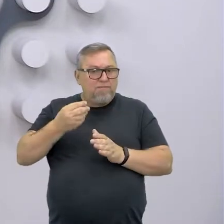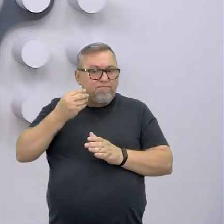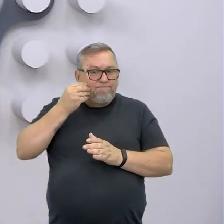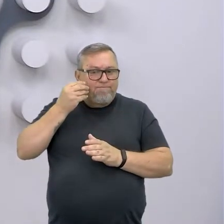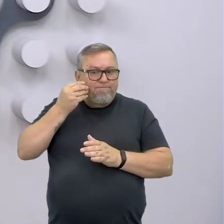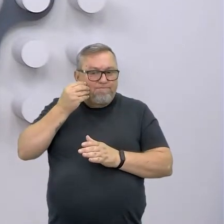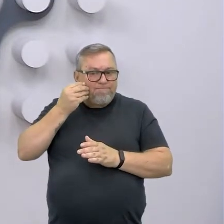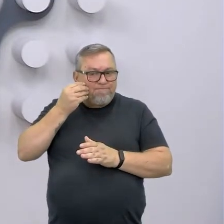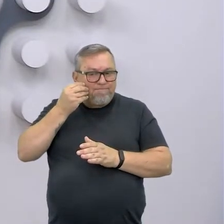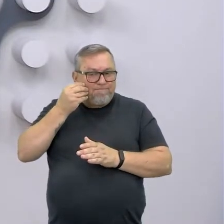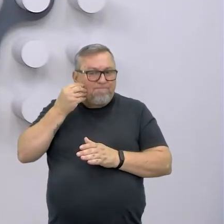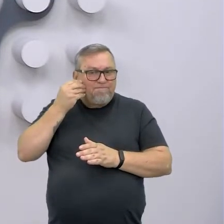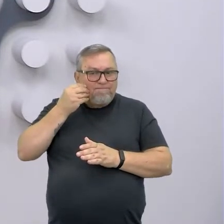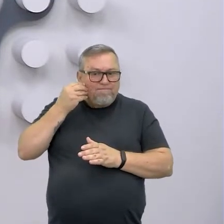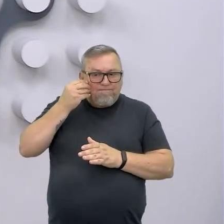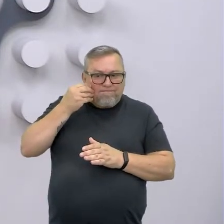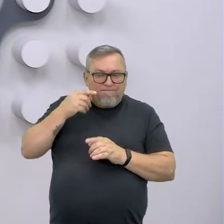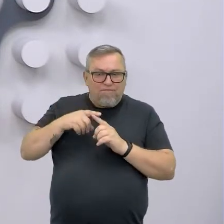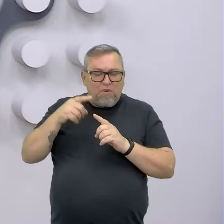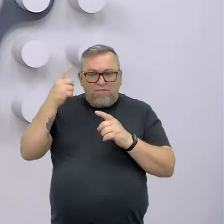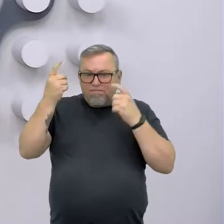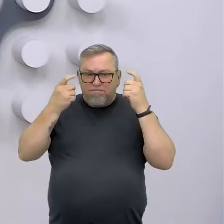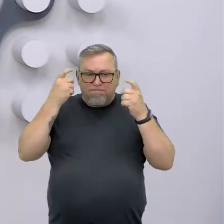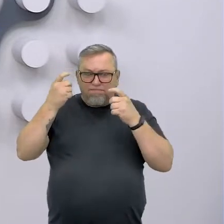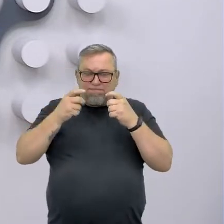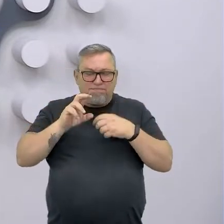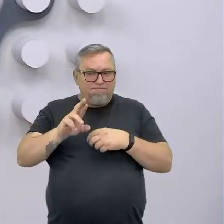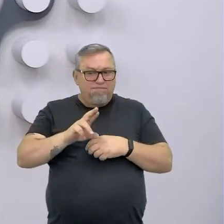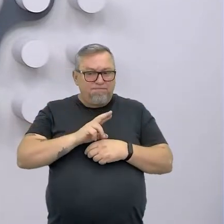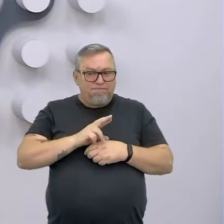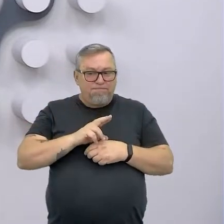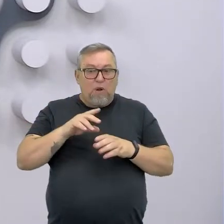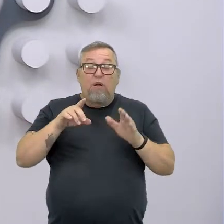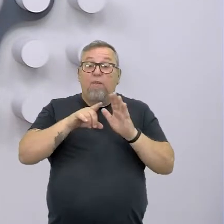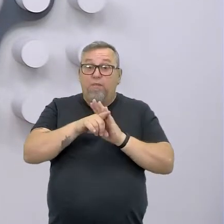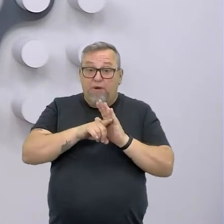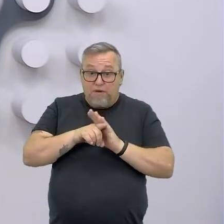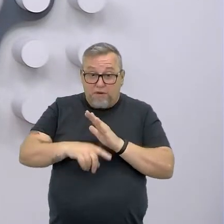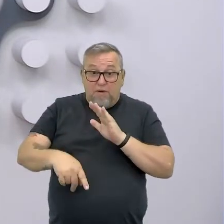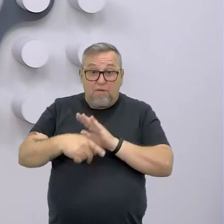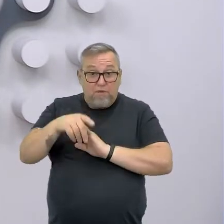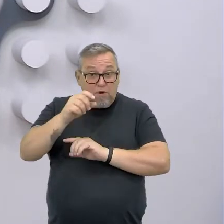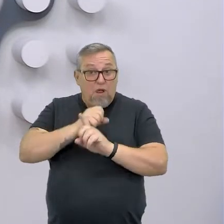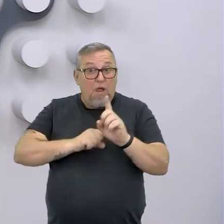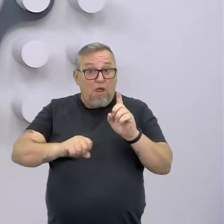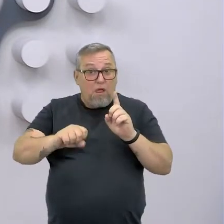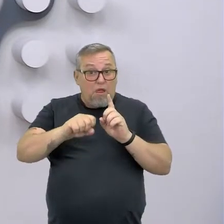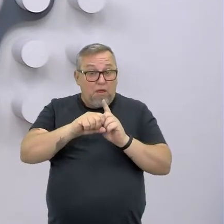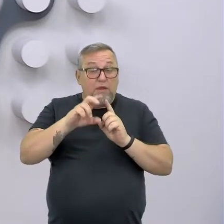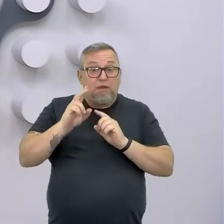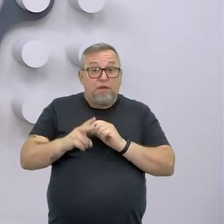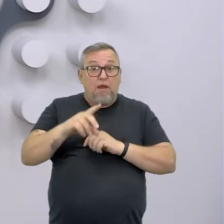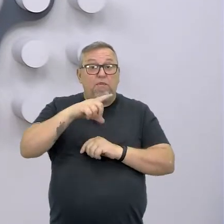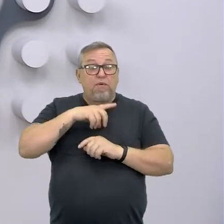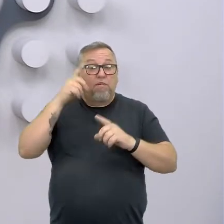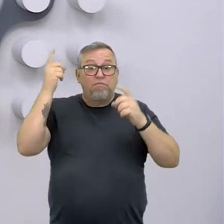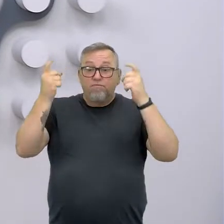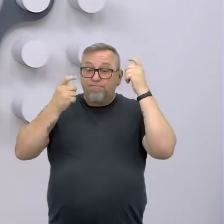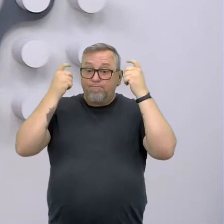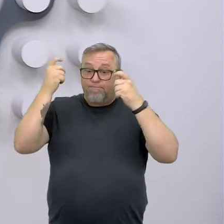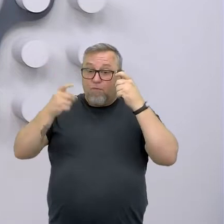teste sem se preocupar com as consequências. Uma pesquisa da sociedade, ela sempre vai se preocupar